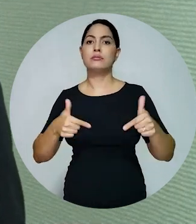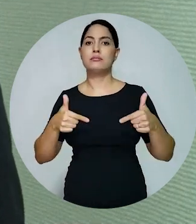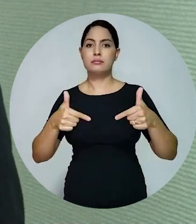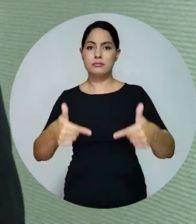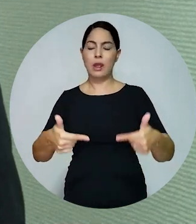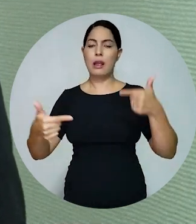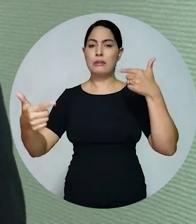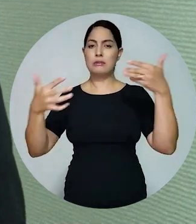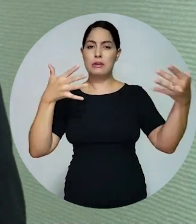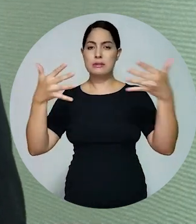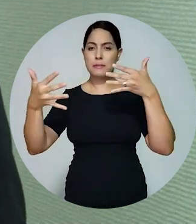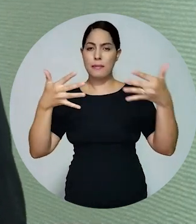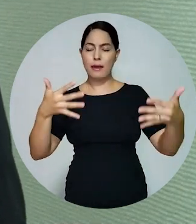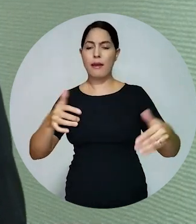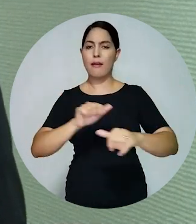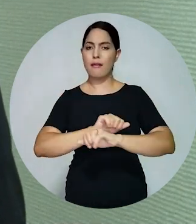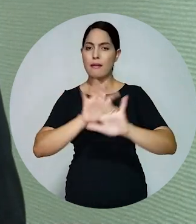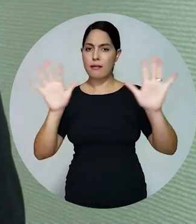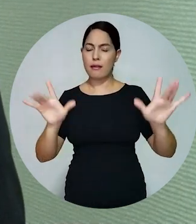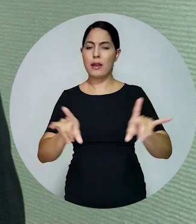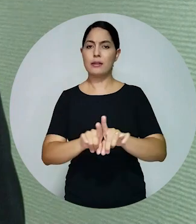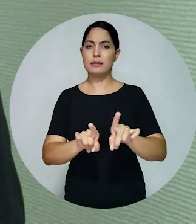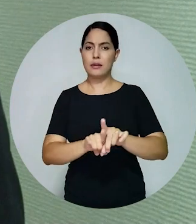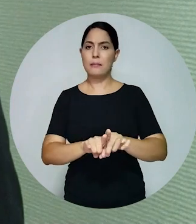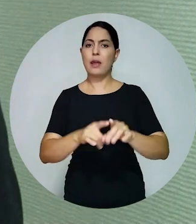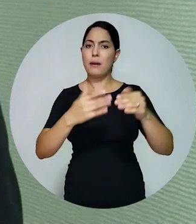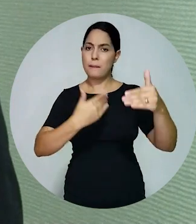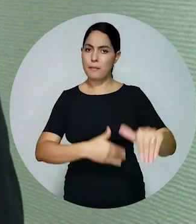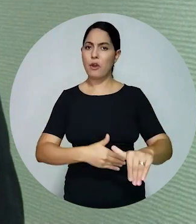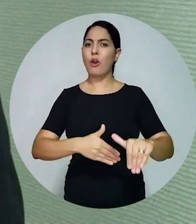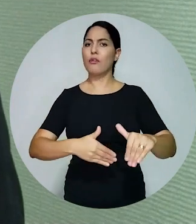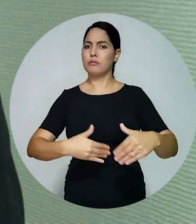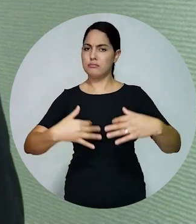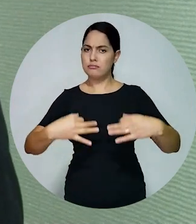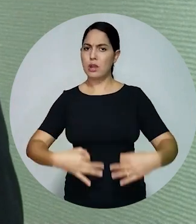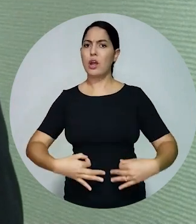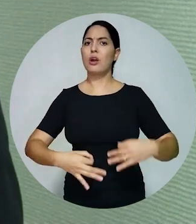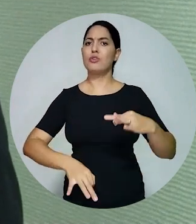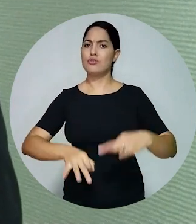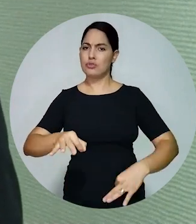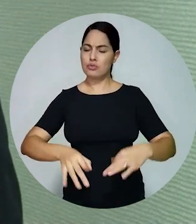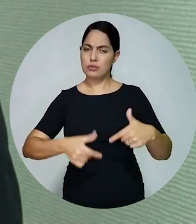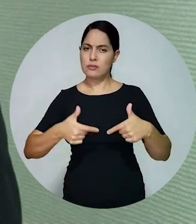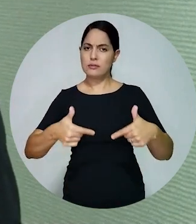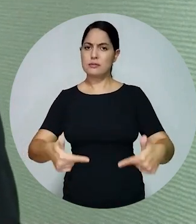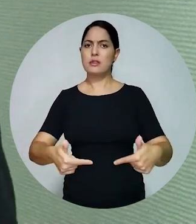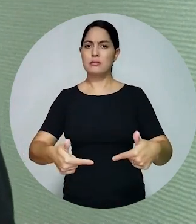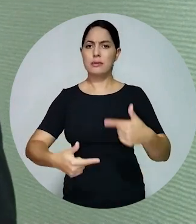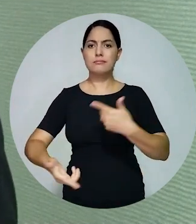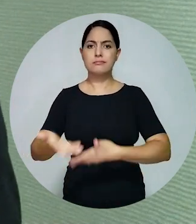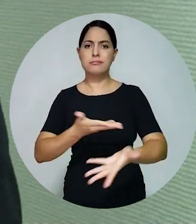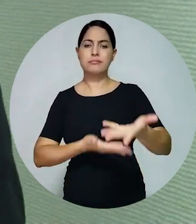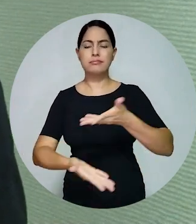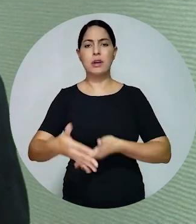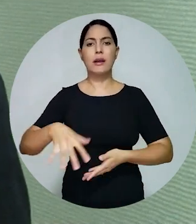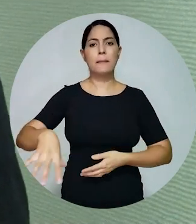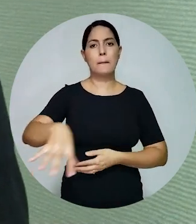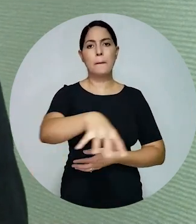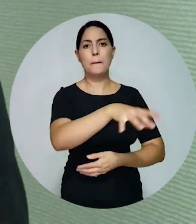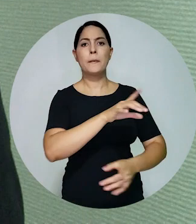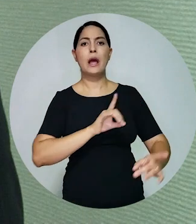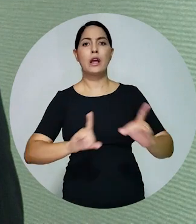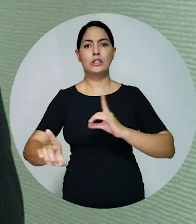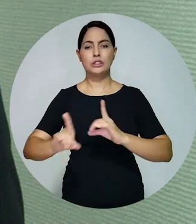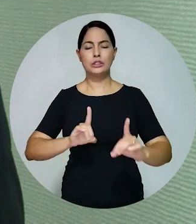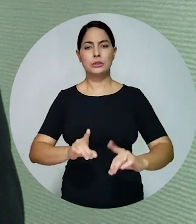estamos na busca de um exame cada vez mais transparente, um exame cada vez mais justo e dialogado com todos os atores desse